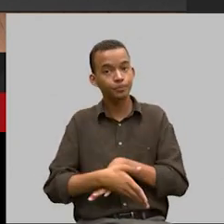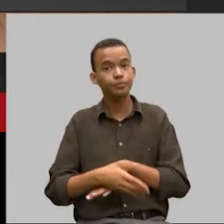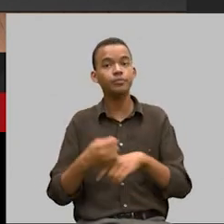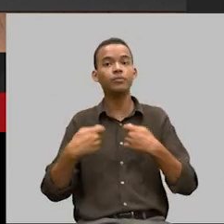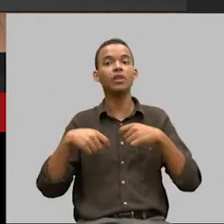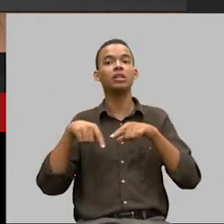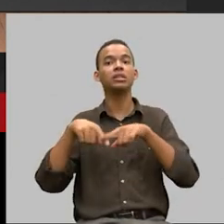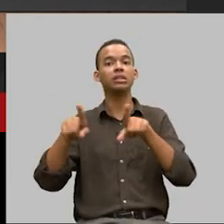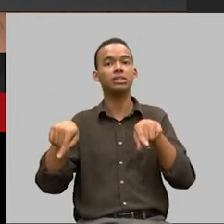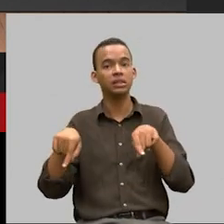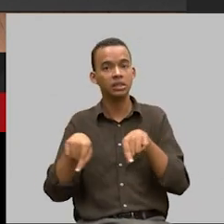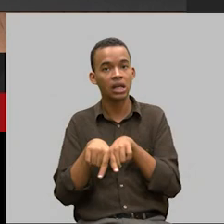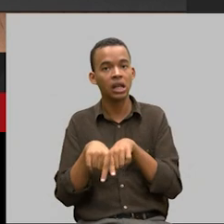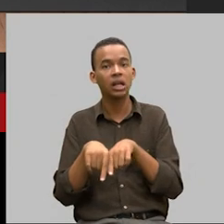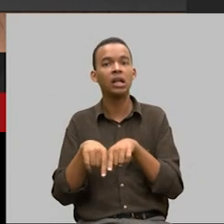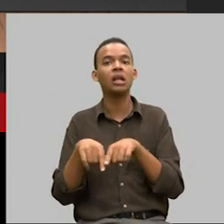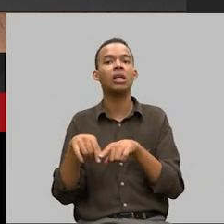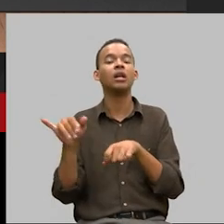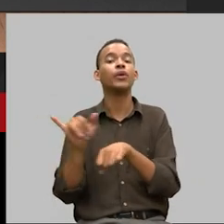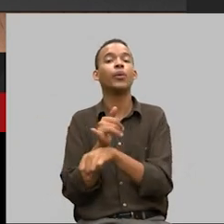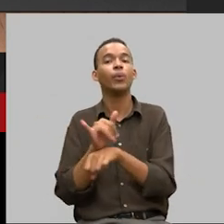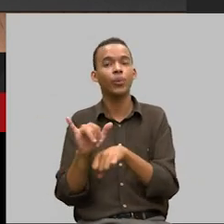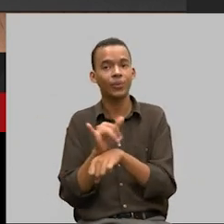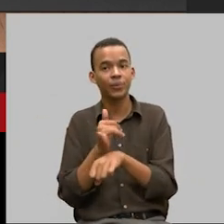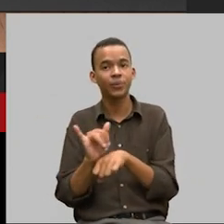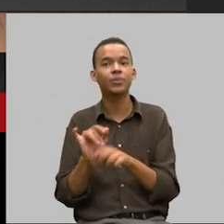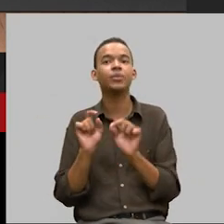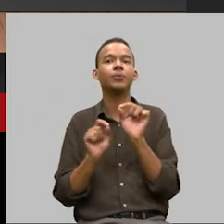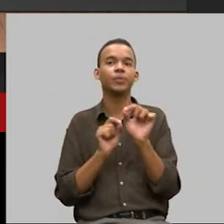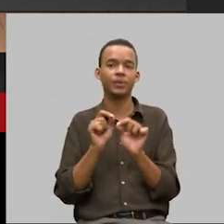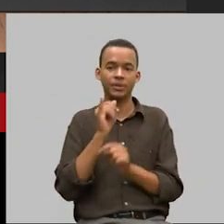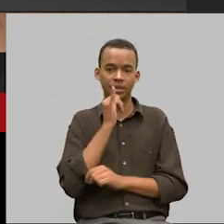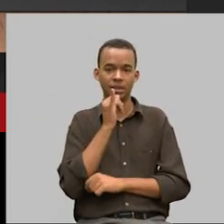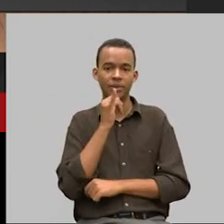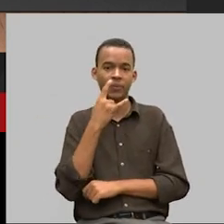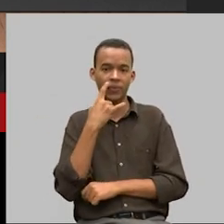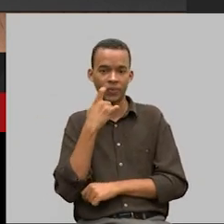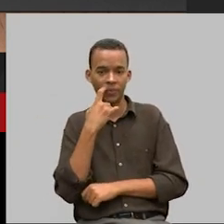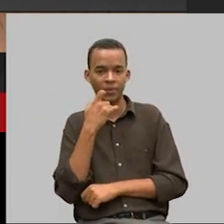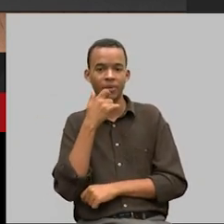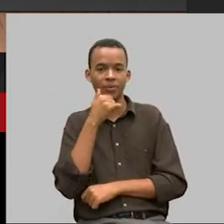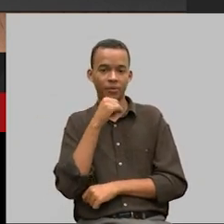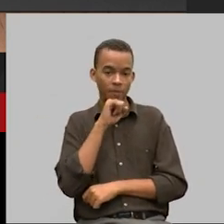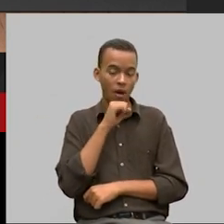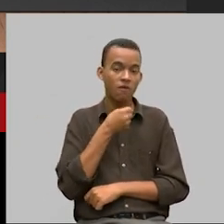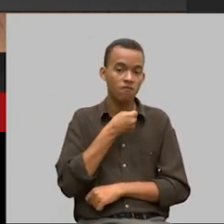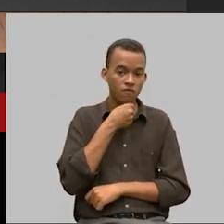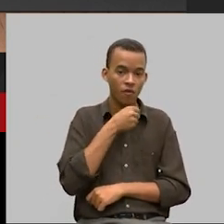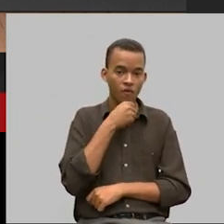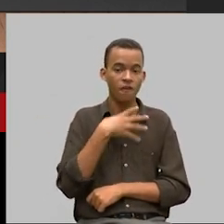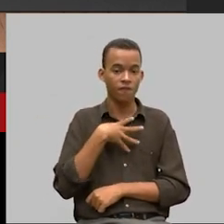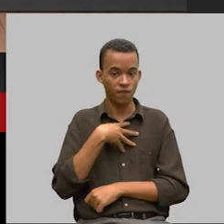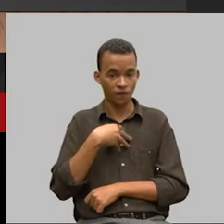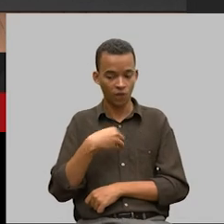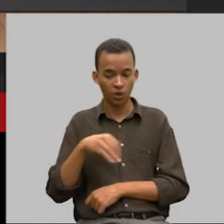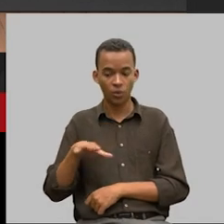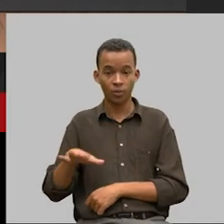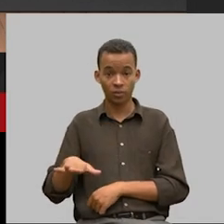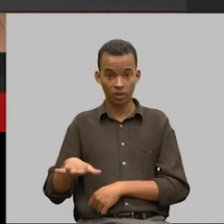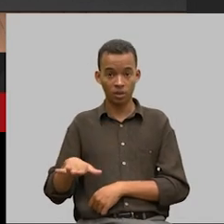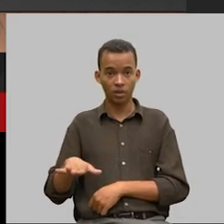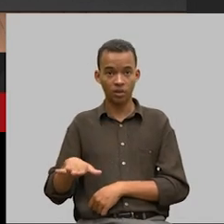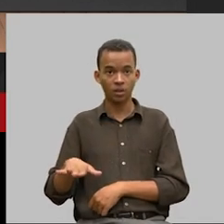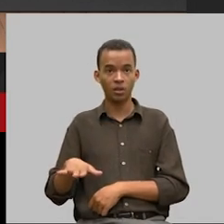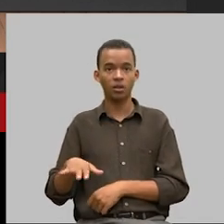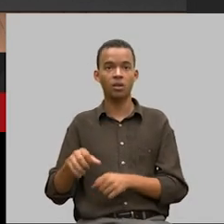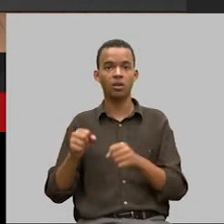recurso que que é isso é a sala onde a mãe o pai a avó que tem criança pequena vai poder saber que ele tá ali na